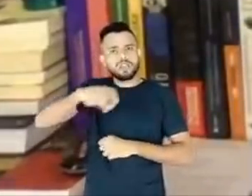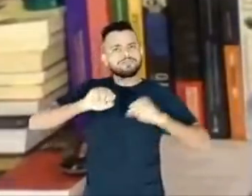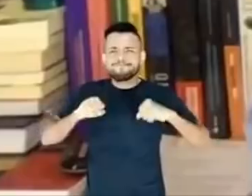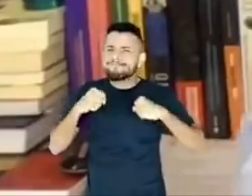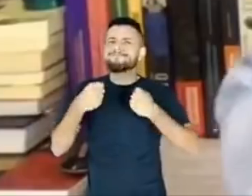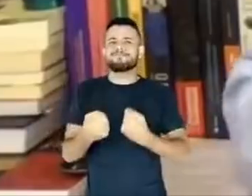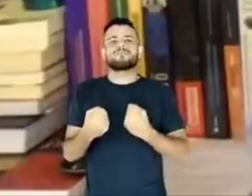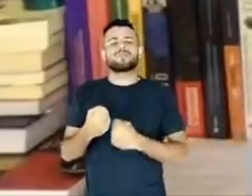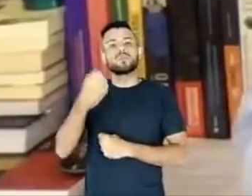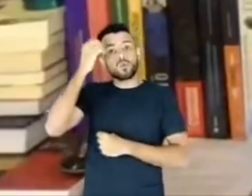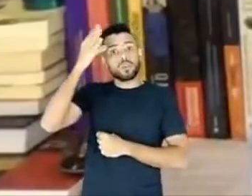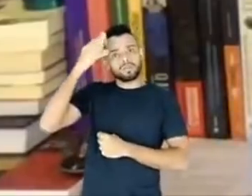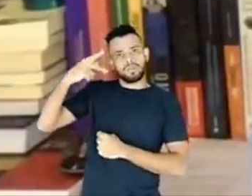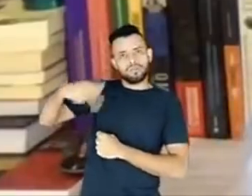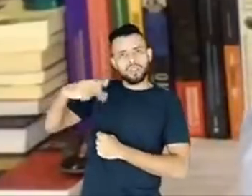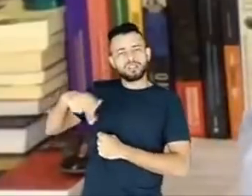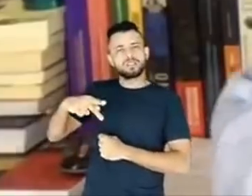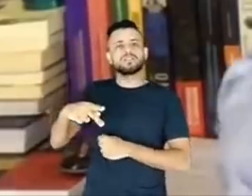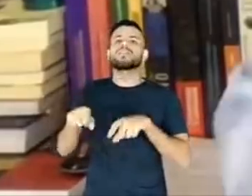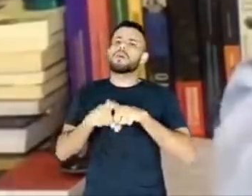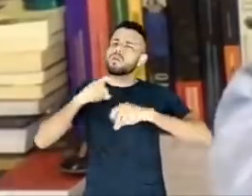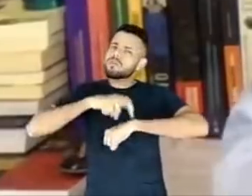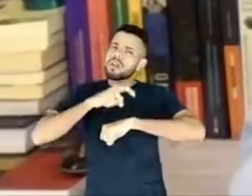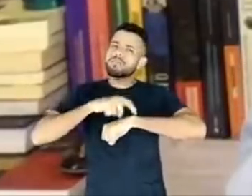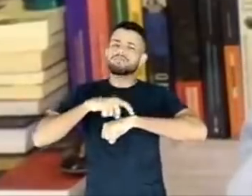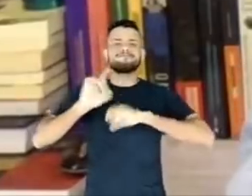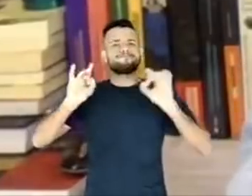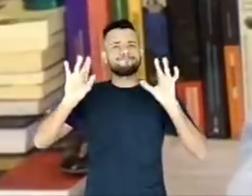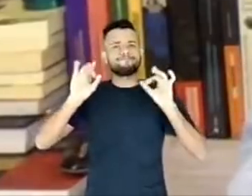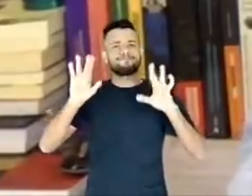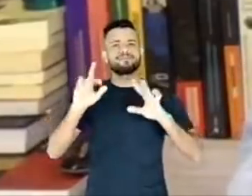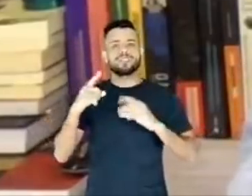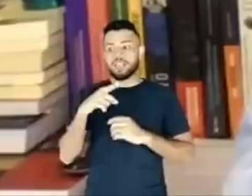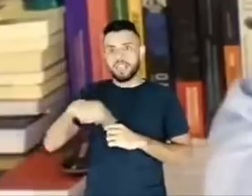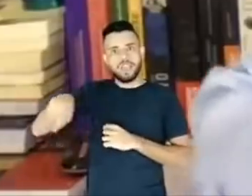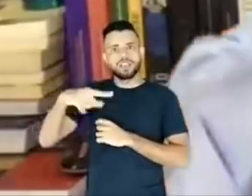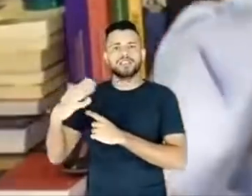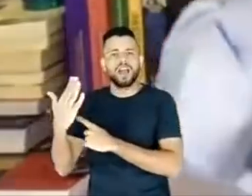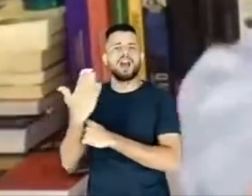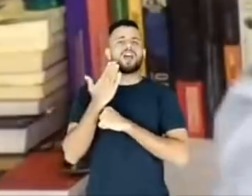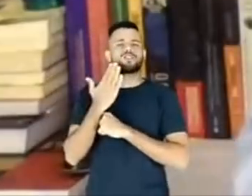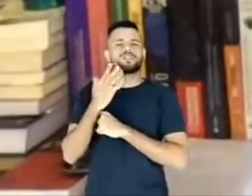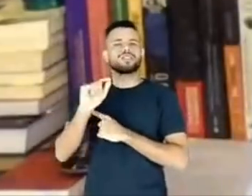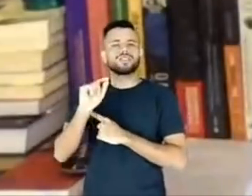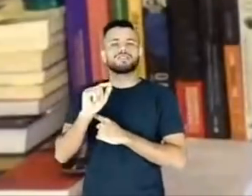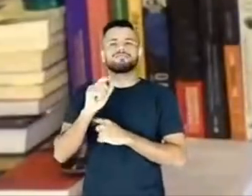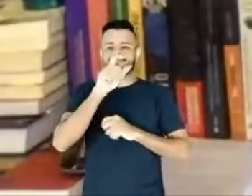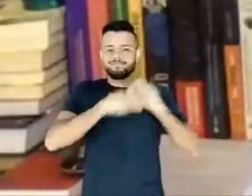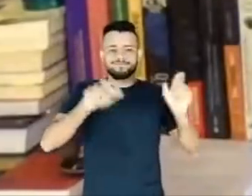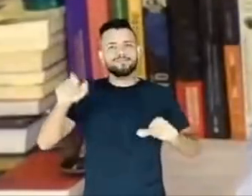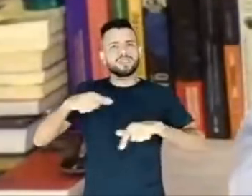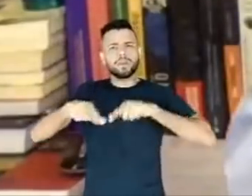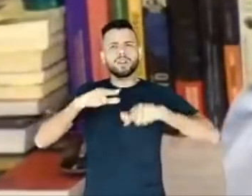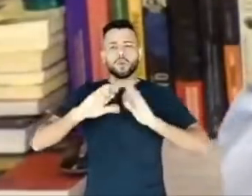conhecimento e uma parte do seu tempo precioso para nos ajudar a dizer que os trabalhadores poderiam criar um partido, que